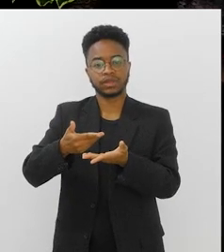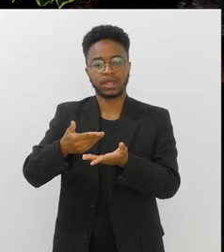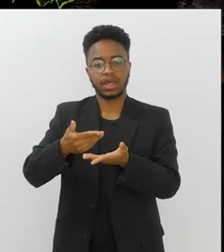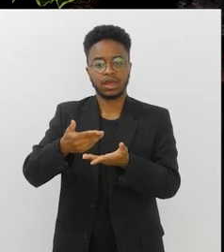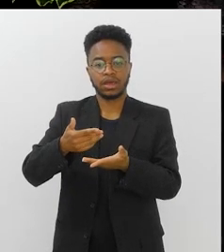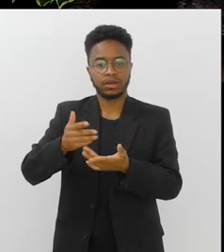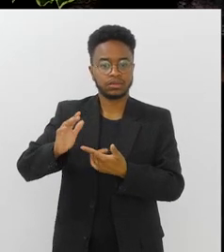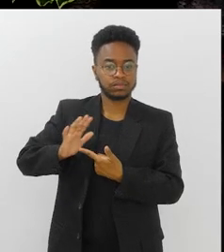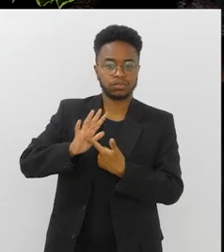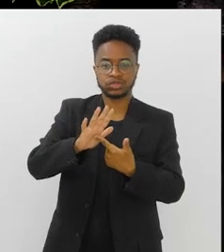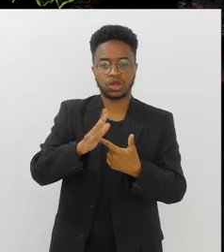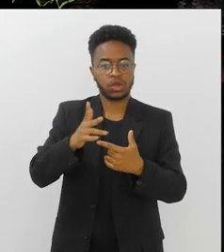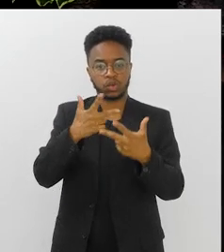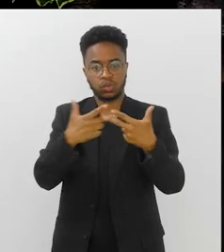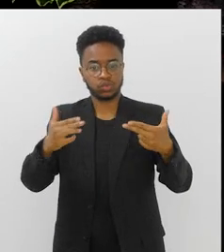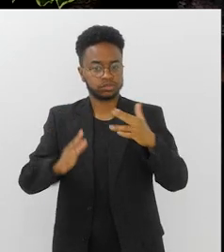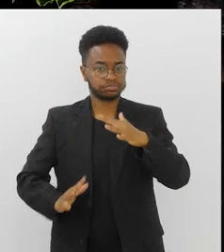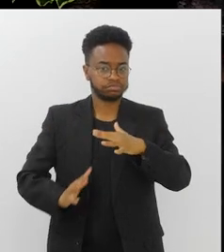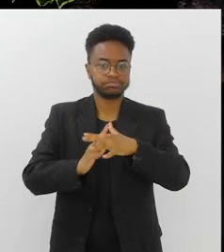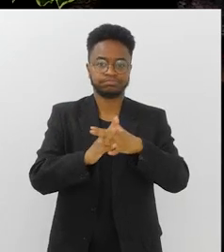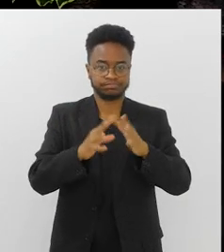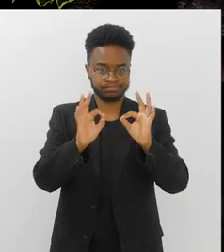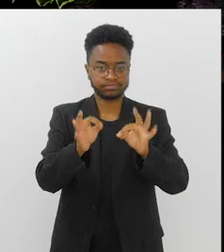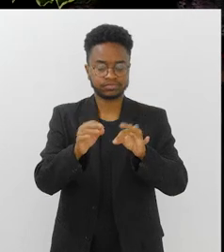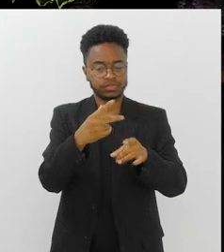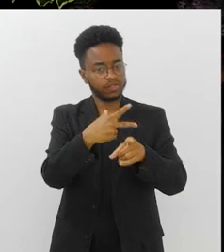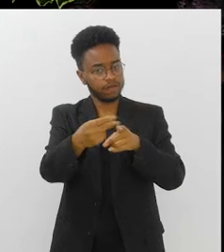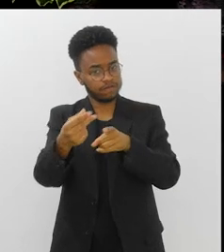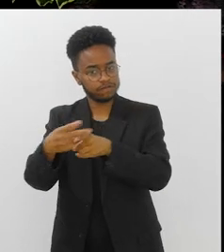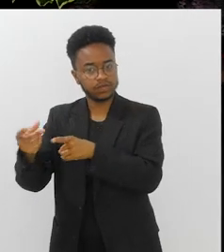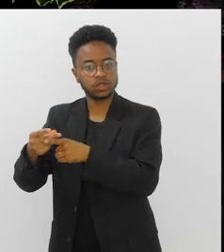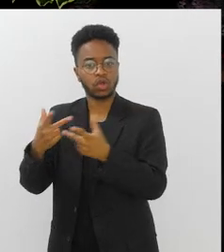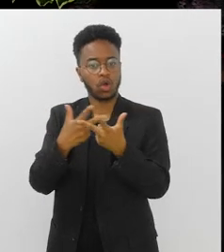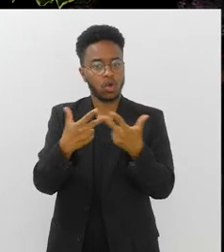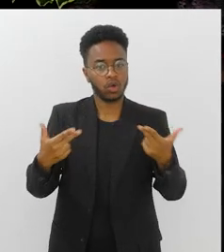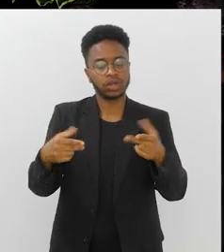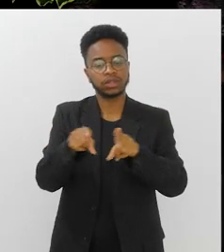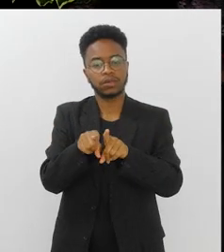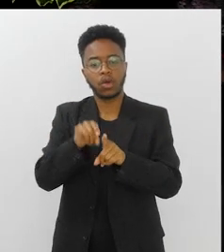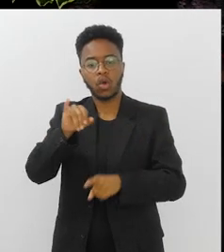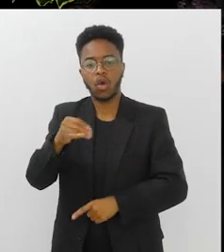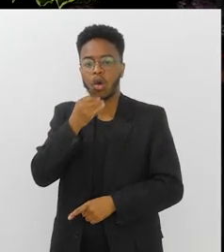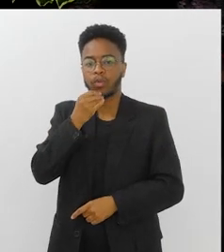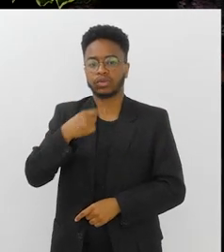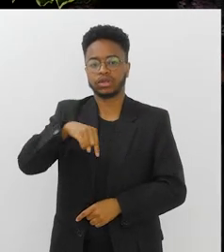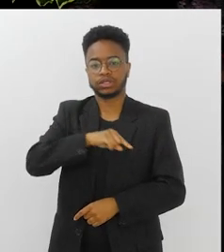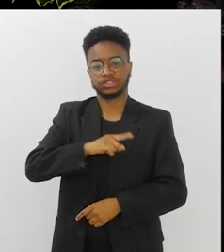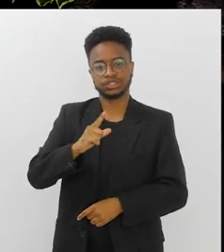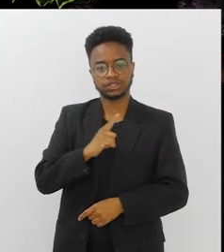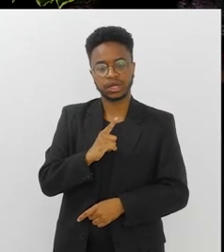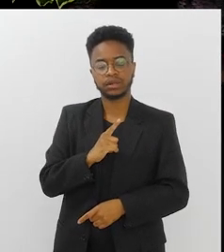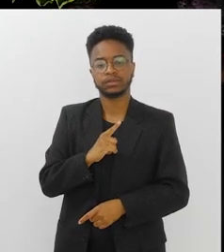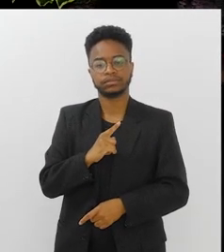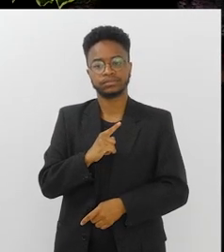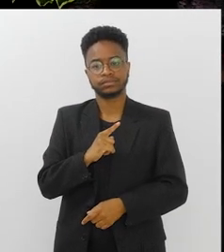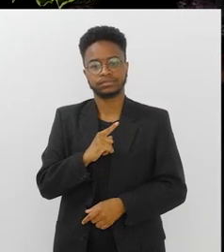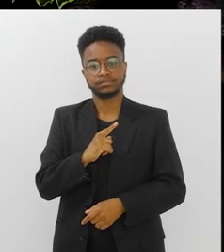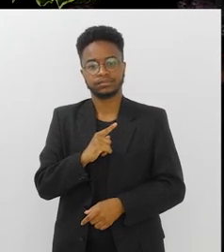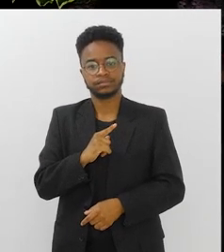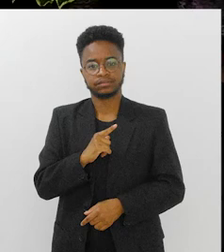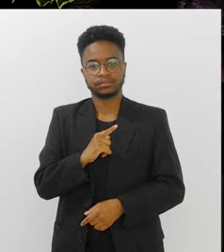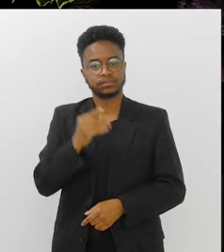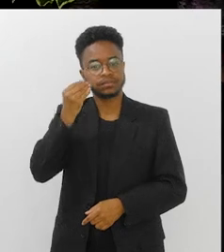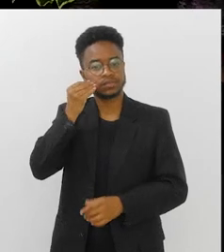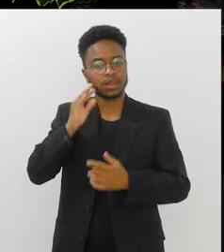a a algo além sabe E essas conquistas essa né essa oportunidade que a gente teve de